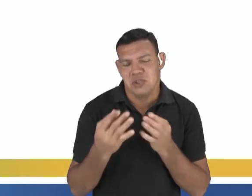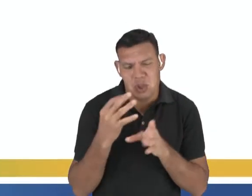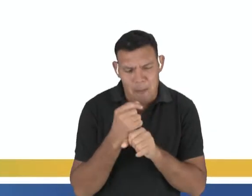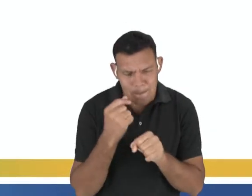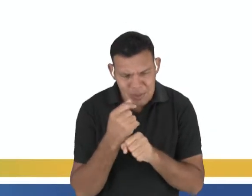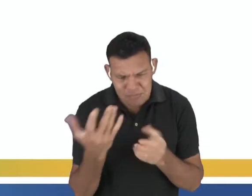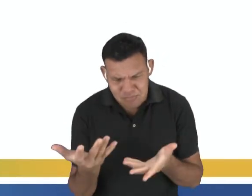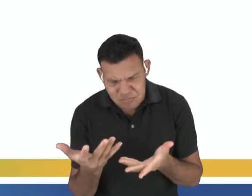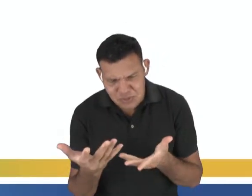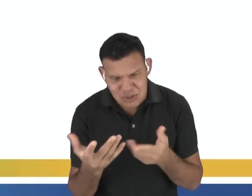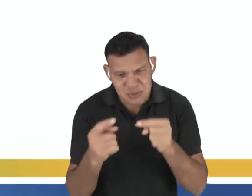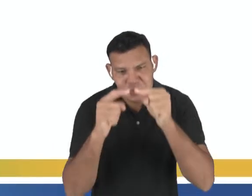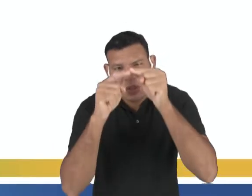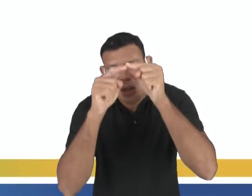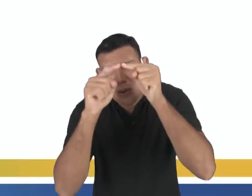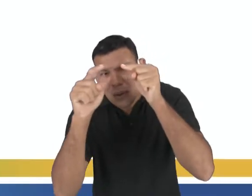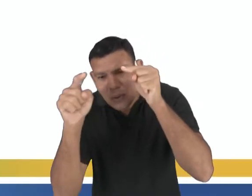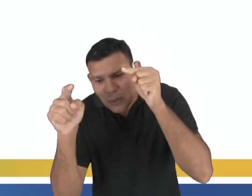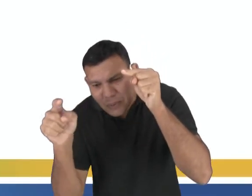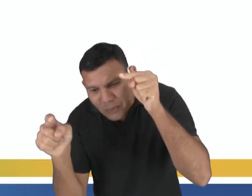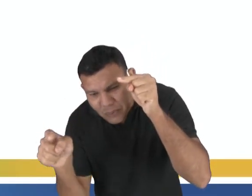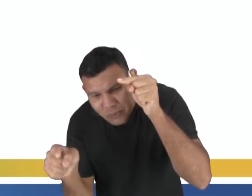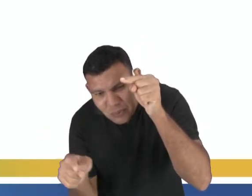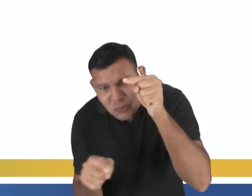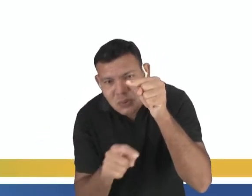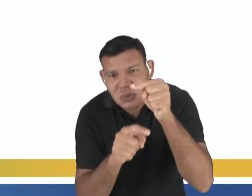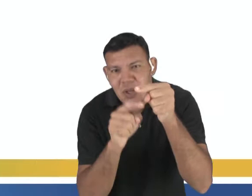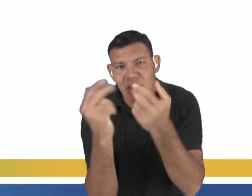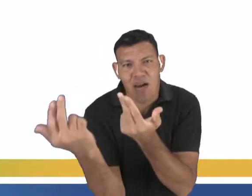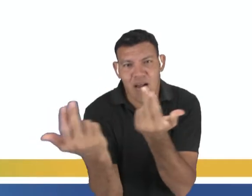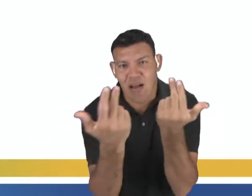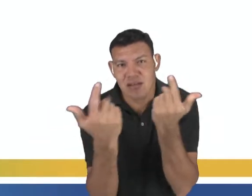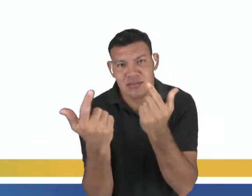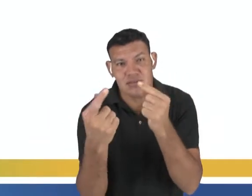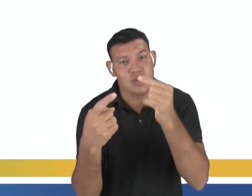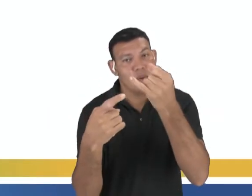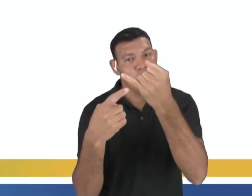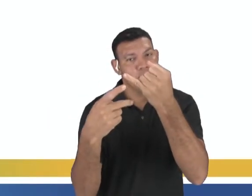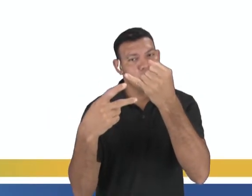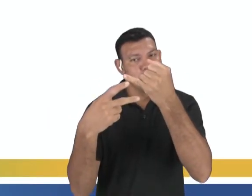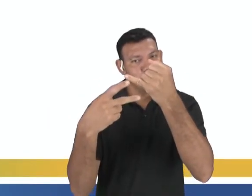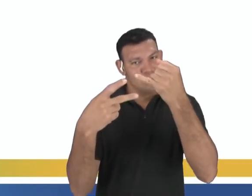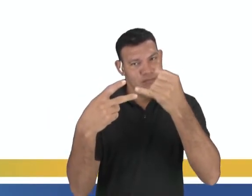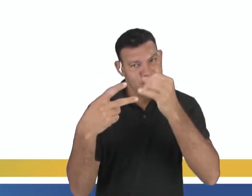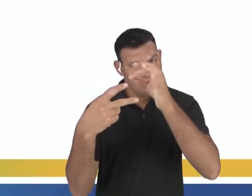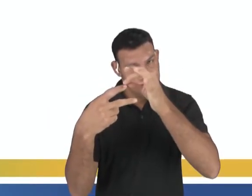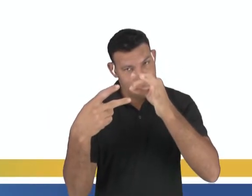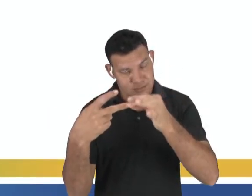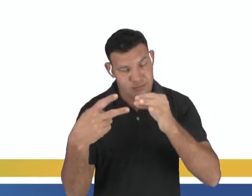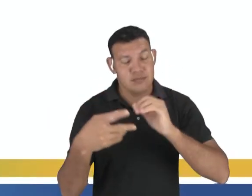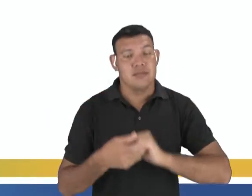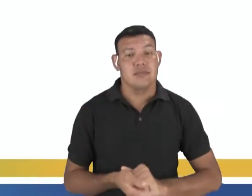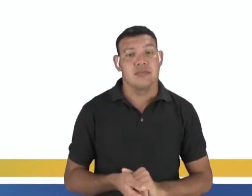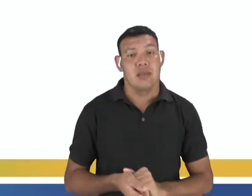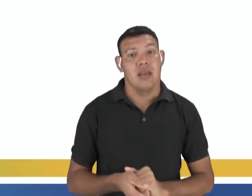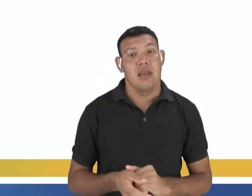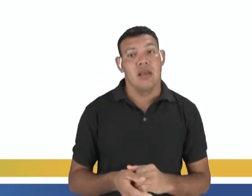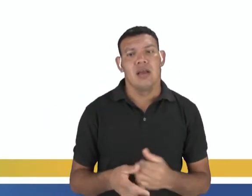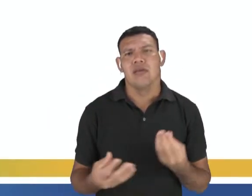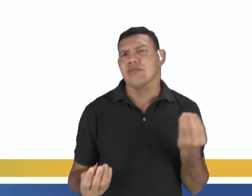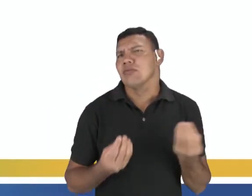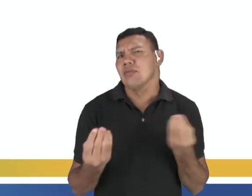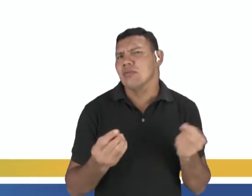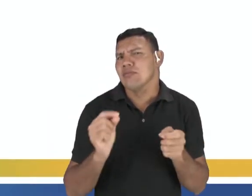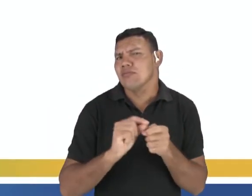calcular o perímetro ou o contorno da circunferência da mesma forma que a gente faz lá nos polígonos. Para determinar a medida do comprimento